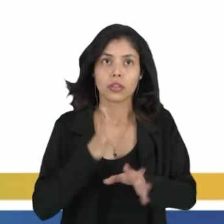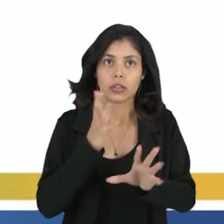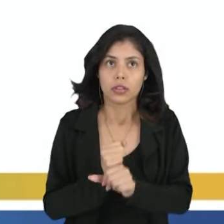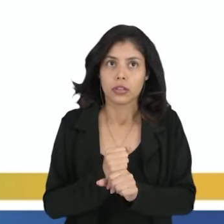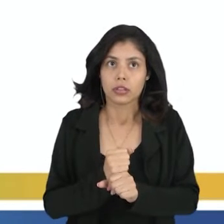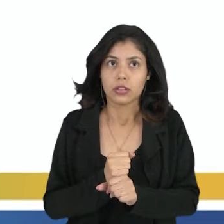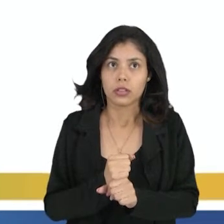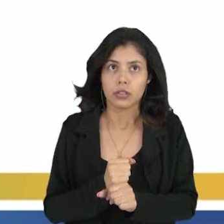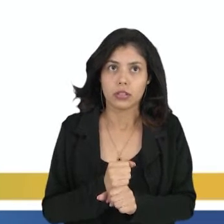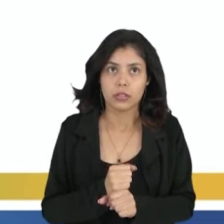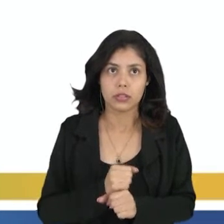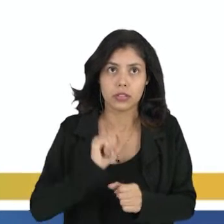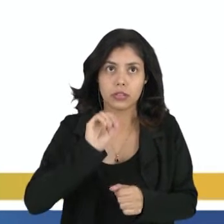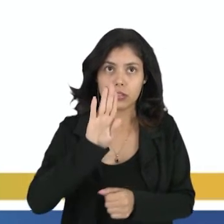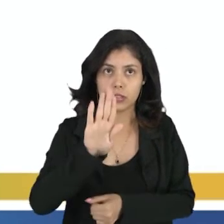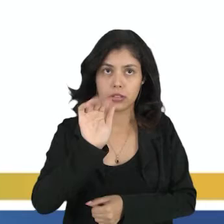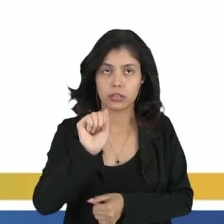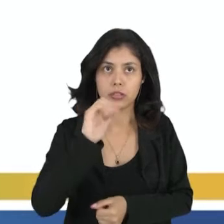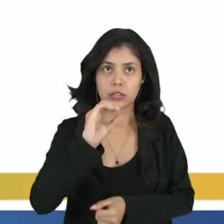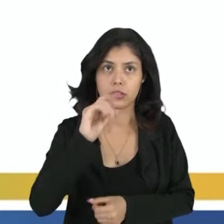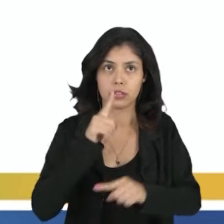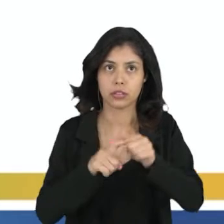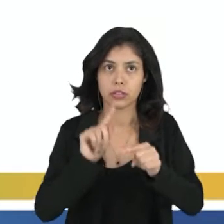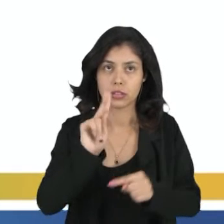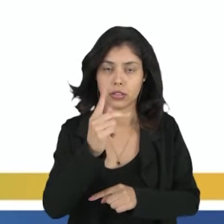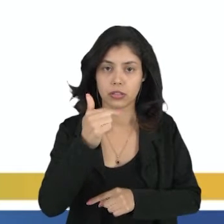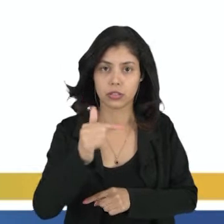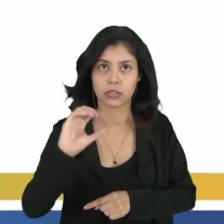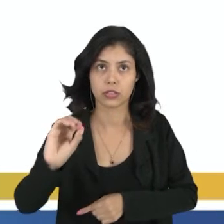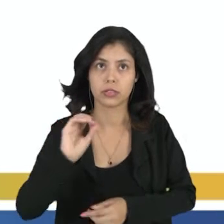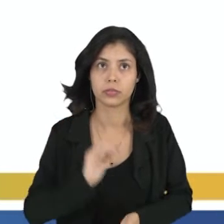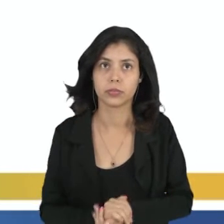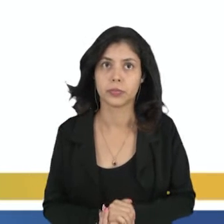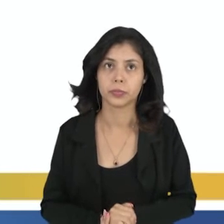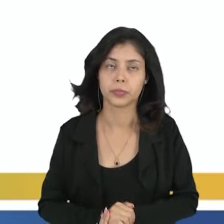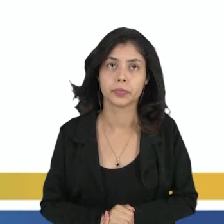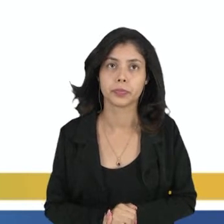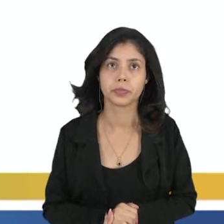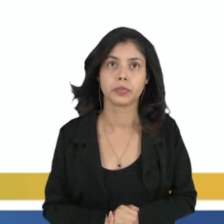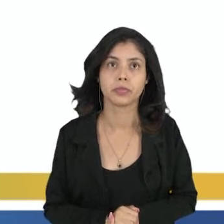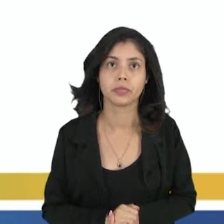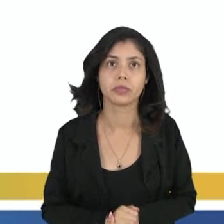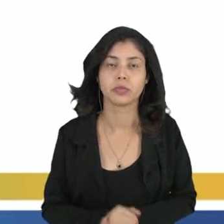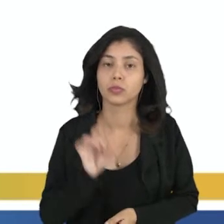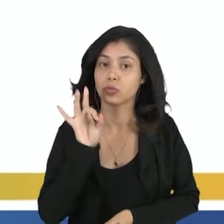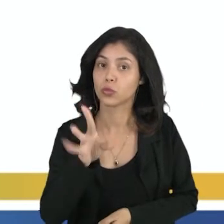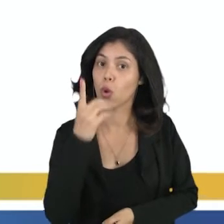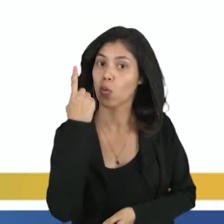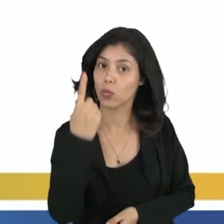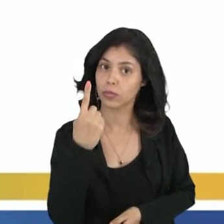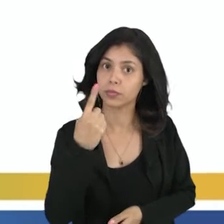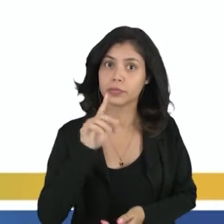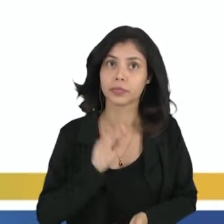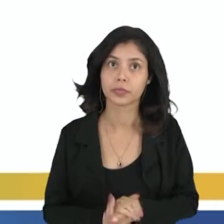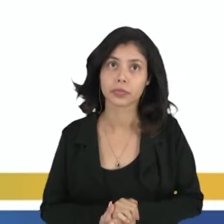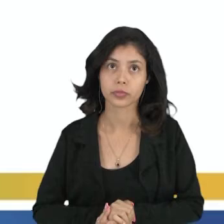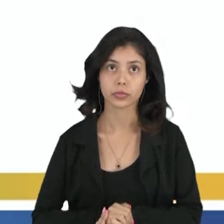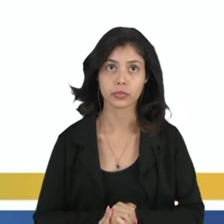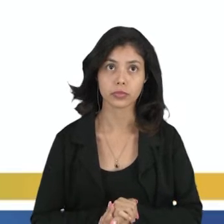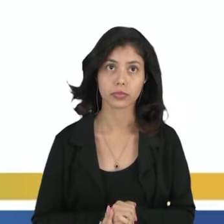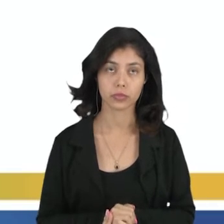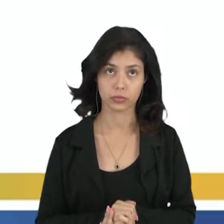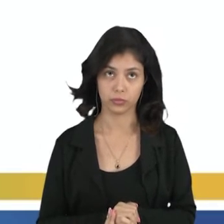Vamos ver um exemplo? Então, nós temos aqui, ó, 2 substâncias, lado dos reagentes, e somente uma no